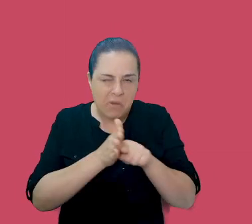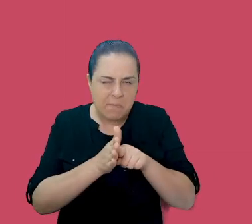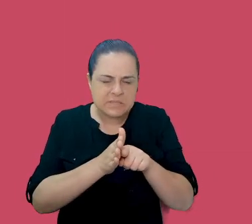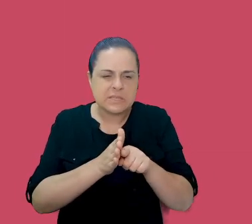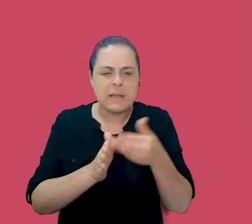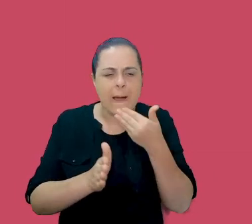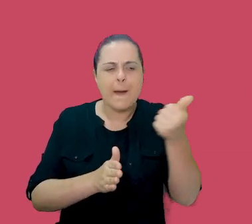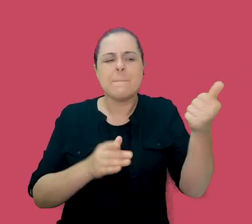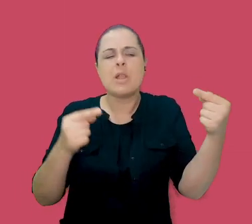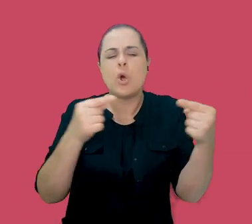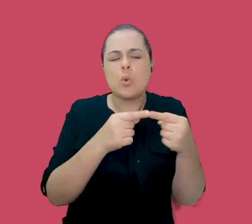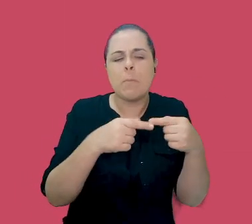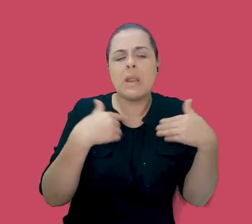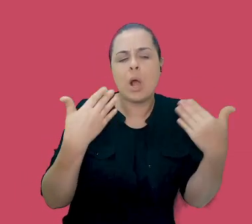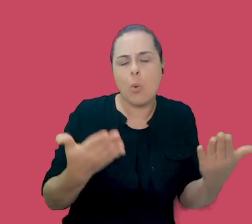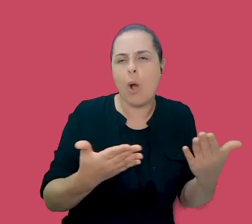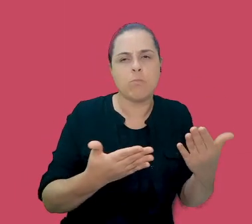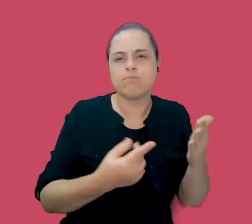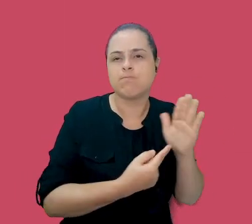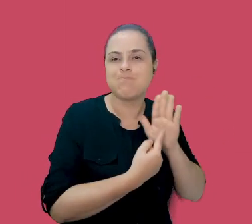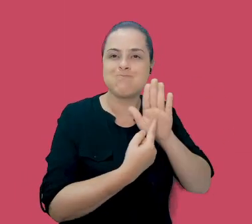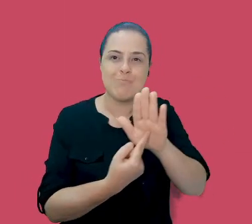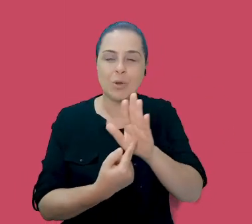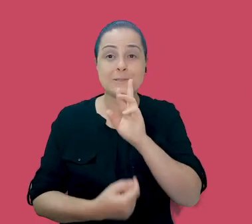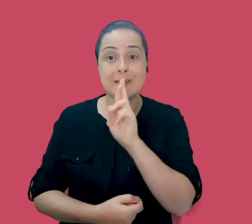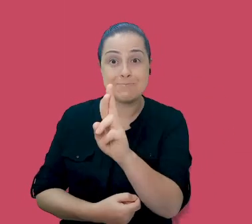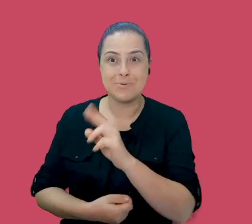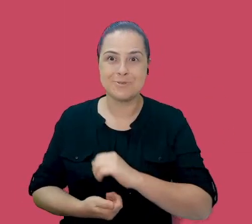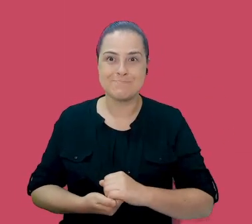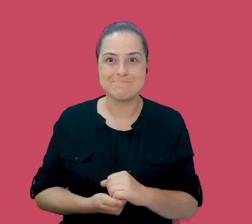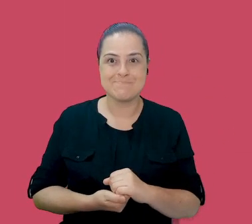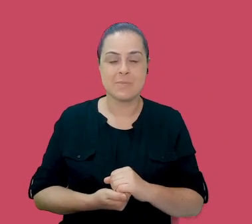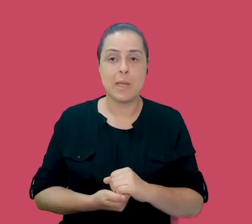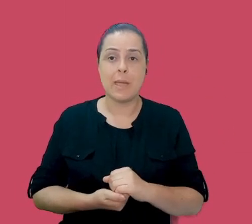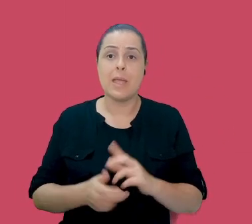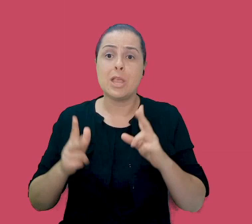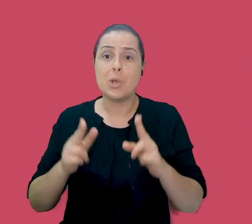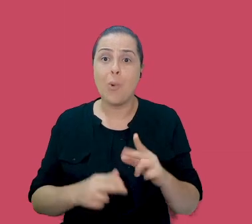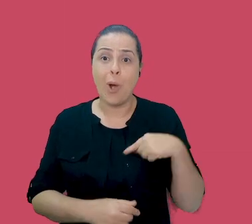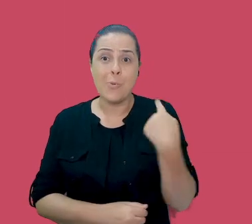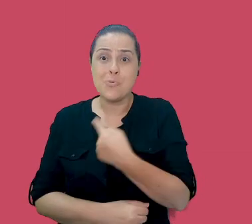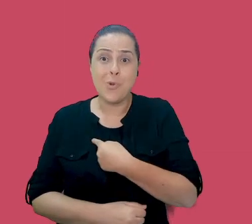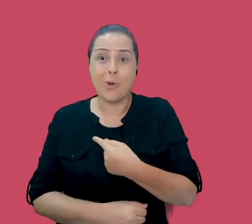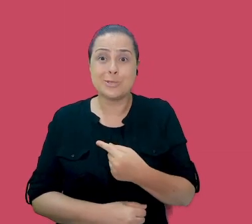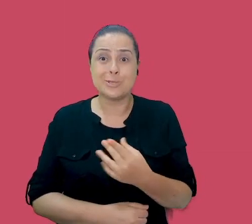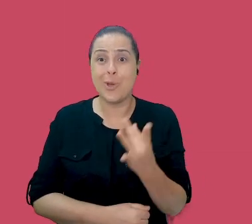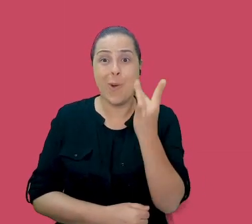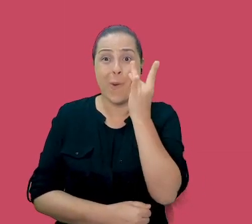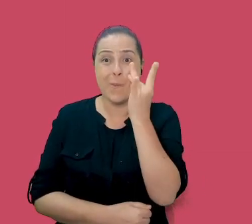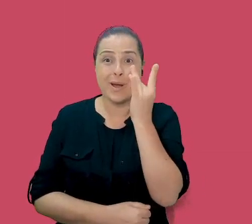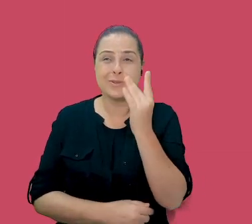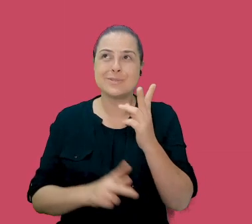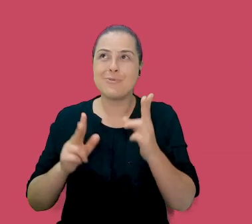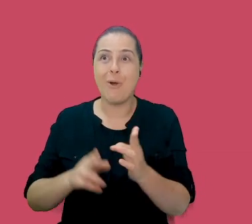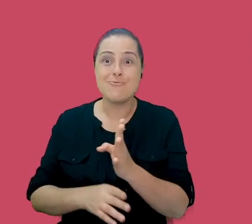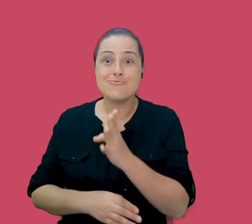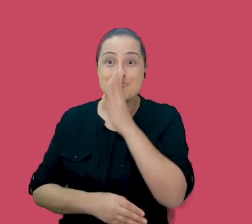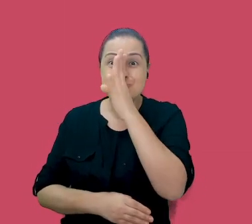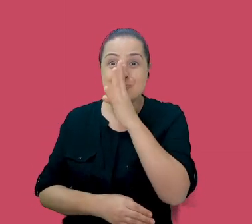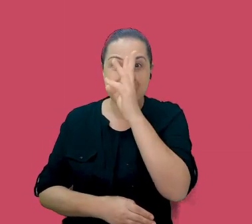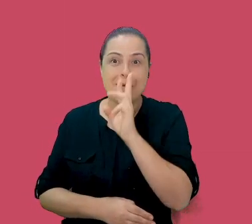e vai jogar para você. Em outras palavras, o que a gente está falando em termos humanos é que ele está chutando a resposta para você, né?